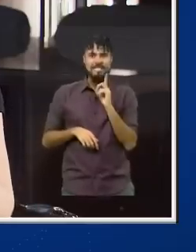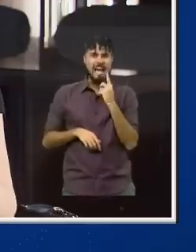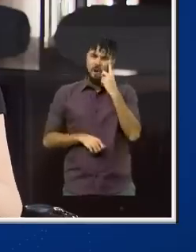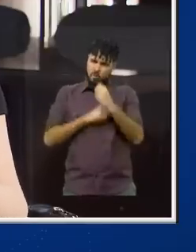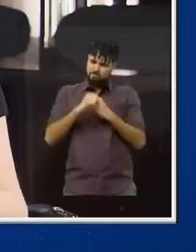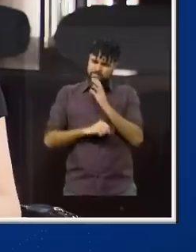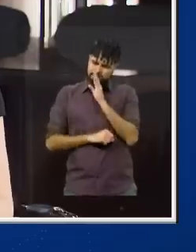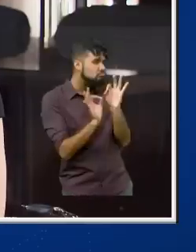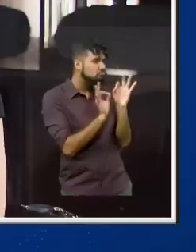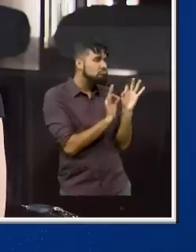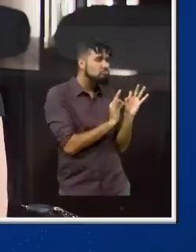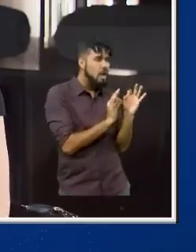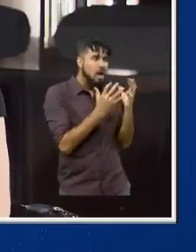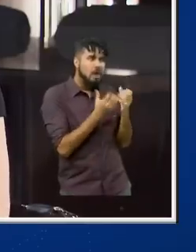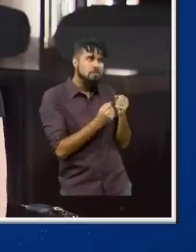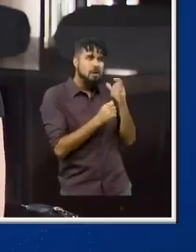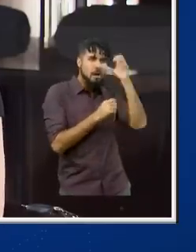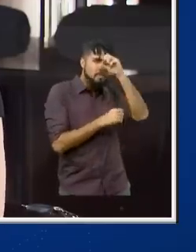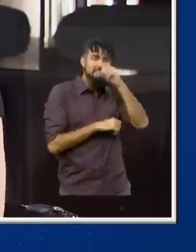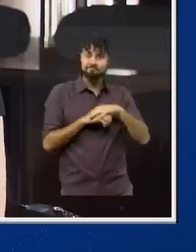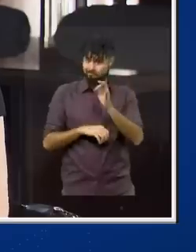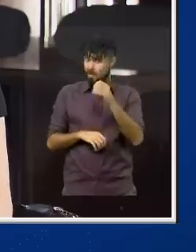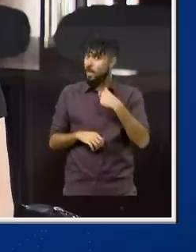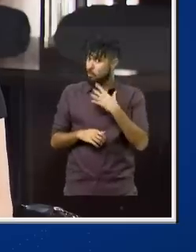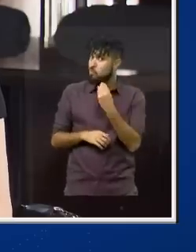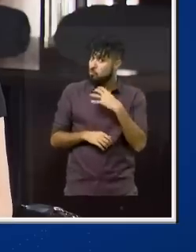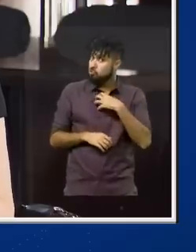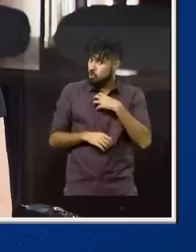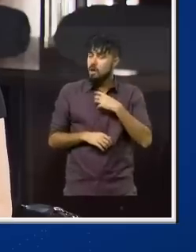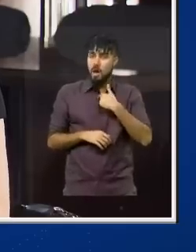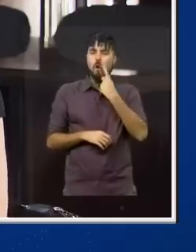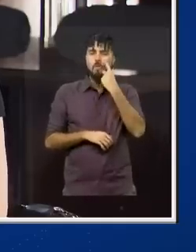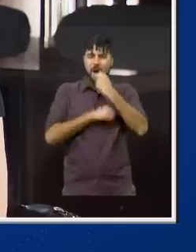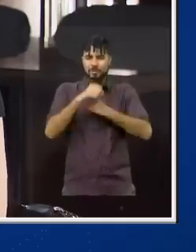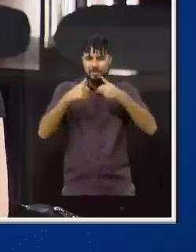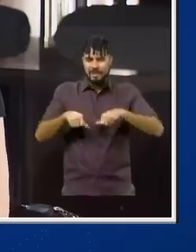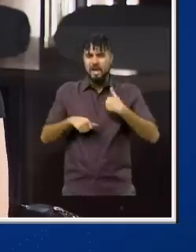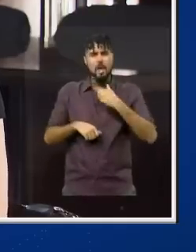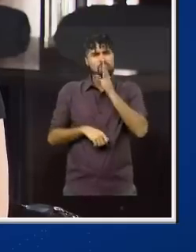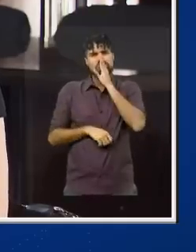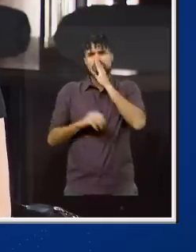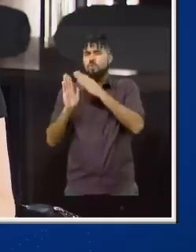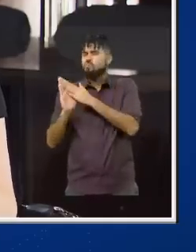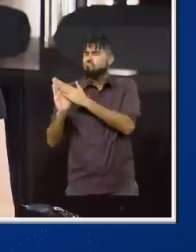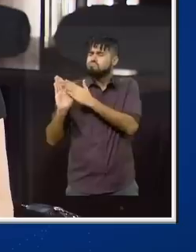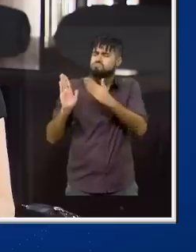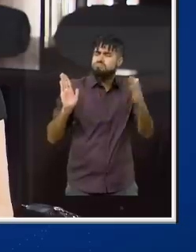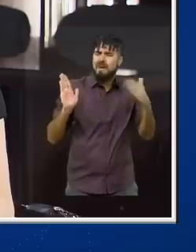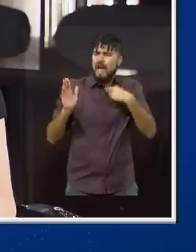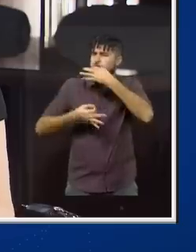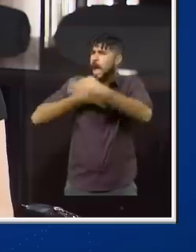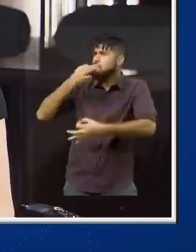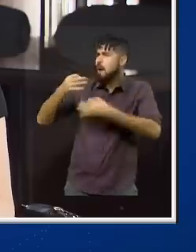ali mas não tá participando do processo e por outro lado nenhum candidato Pode admitir que vai perder eleição